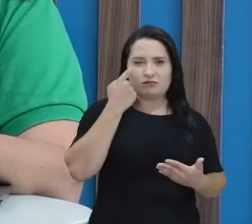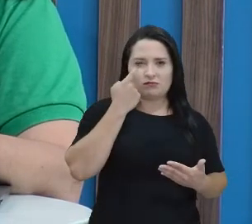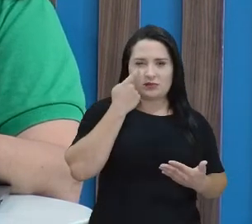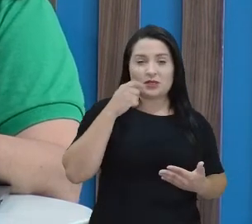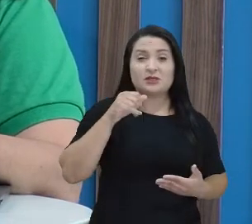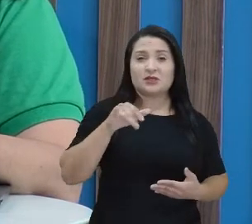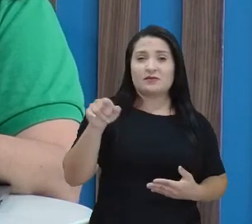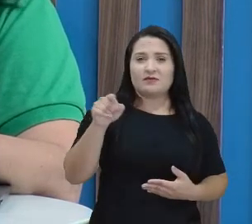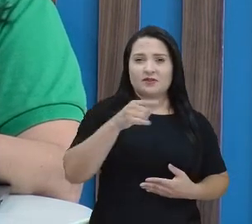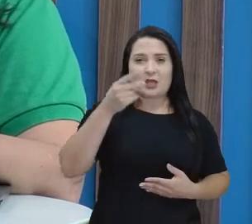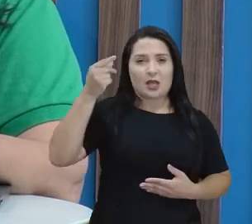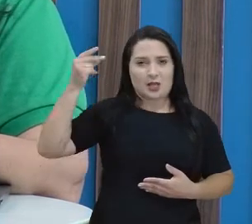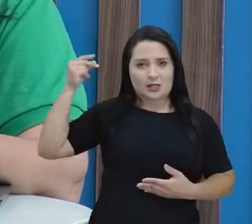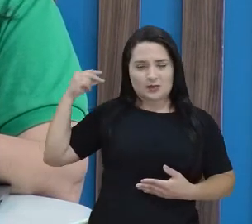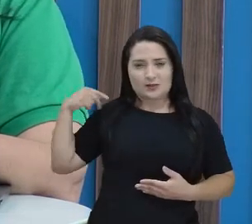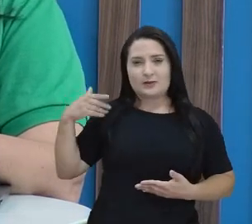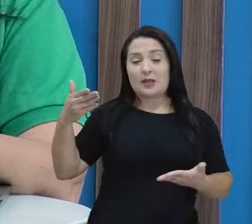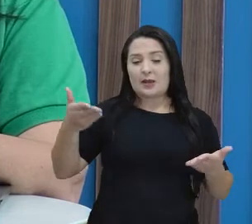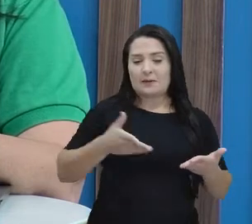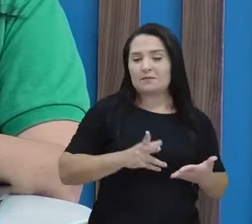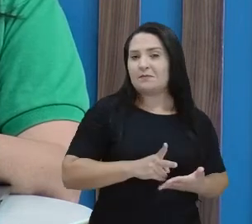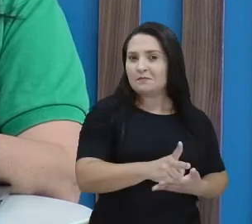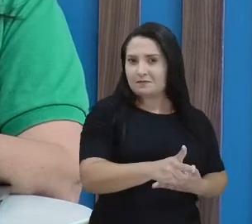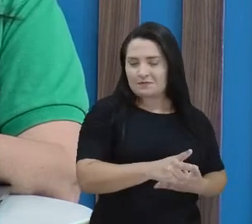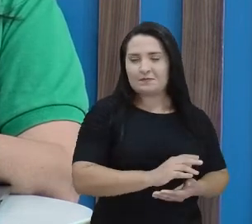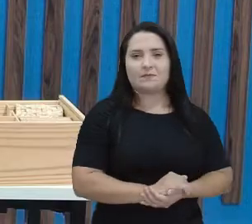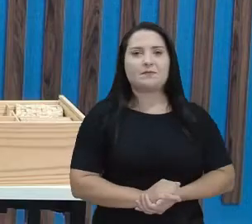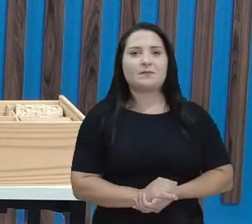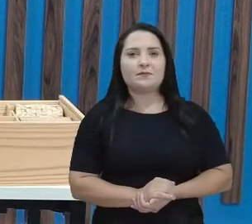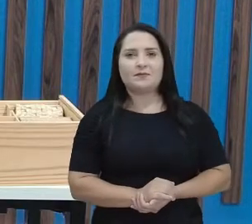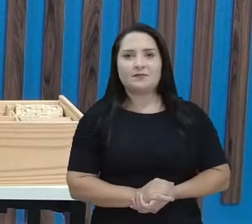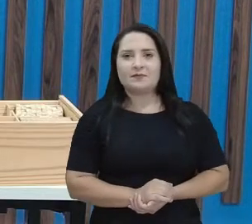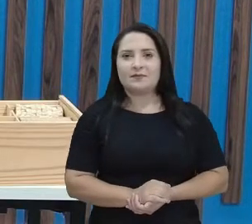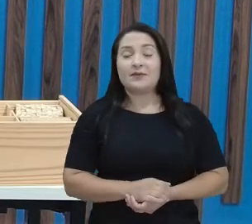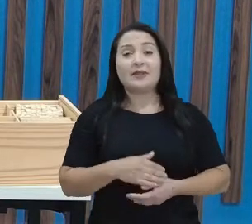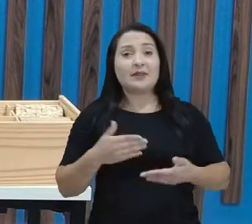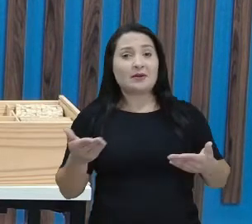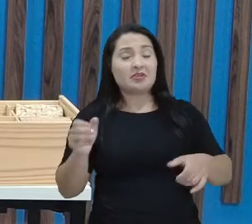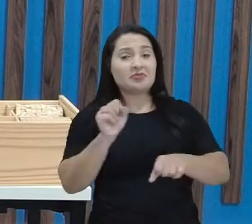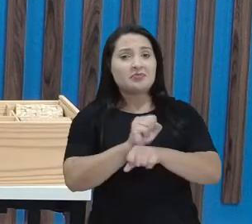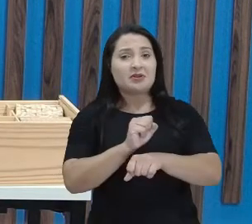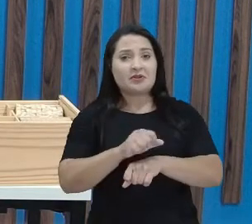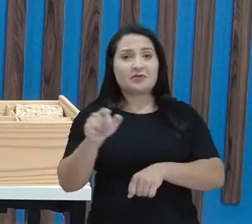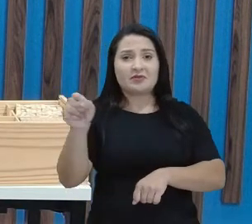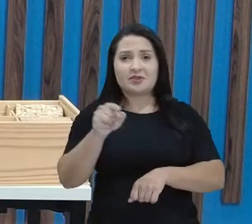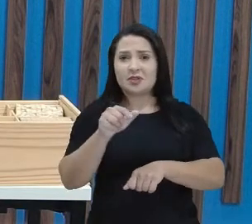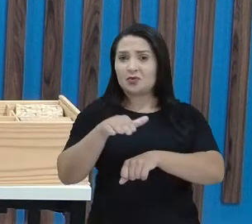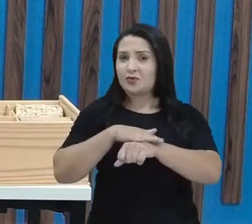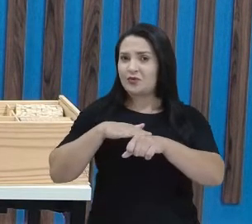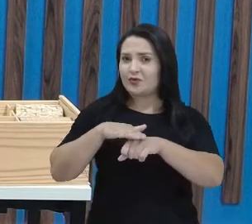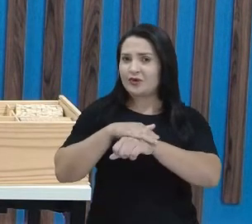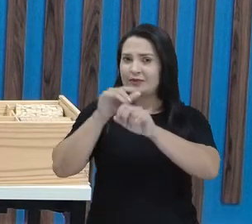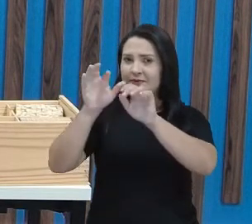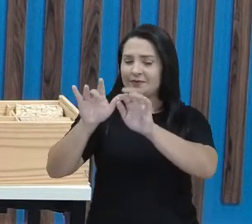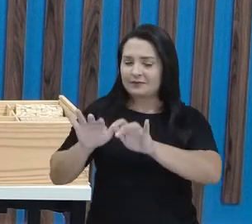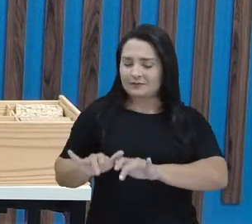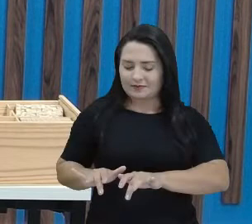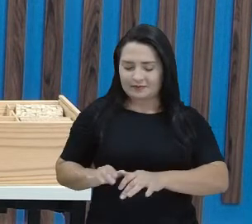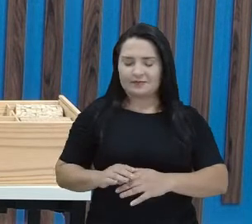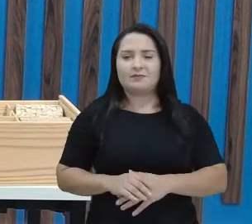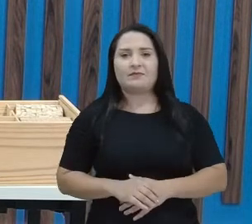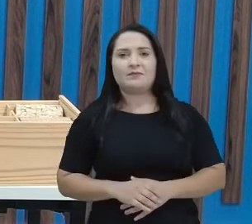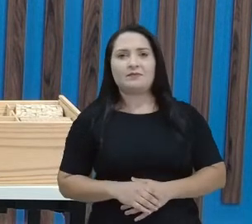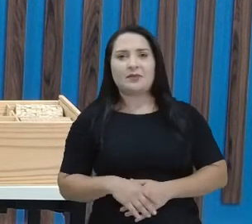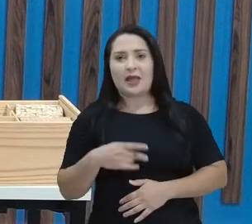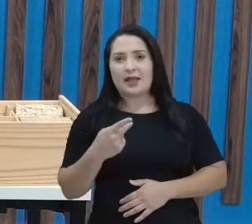tem algum daquela época aqui, viu? Olha aí, crianças, ela está esperando aí vocês conversarem com ela ali, para ela dizer aqui